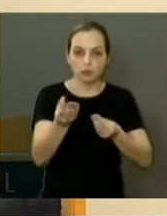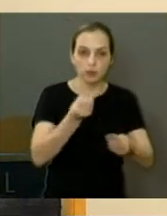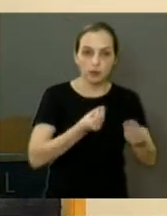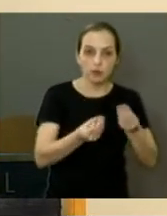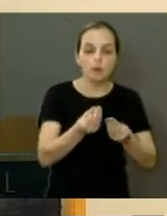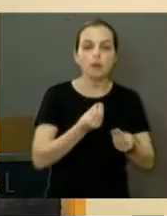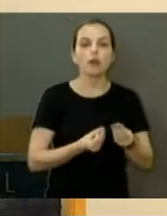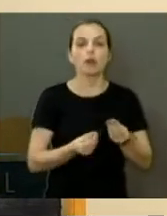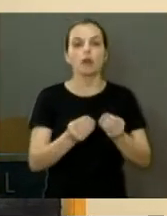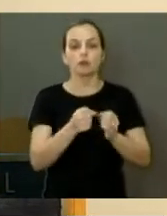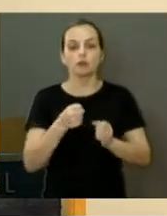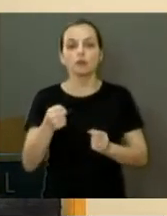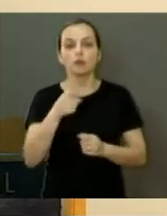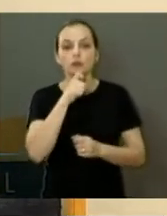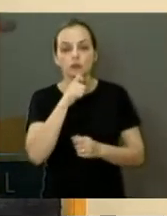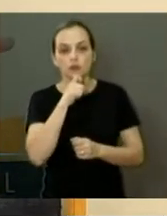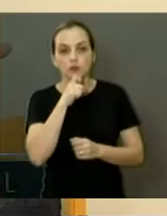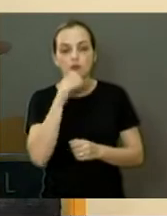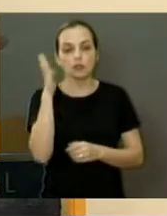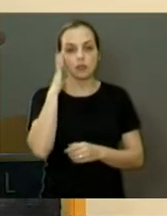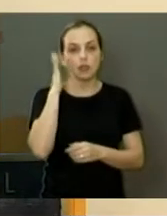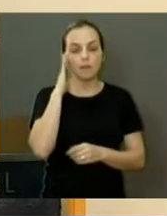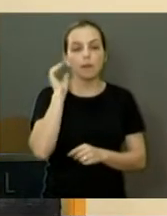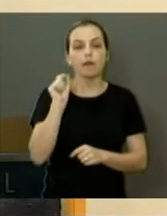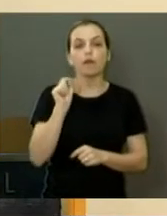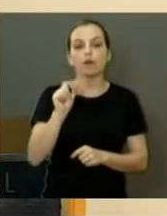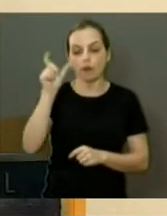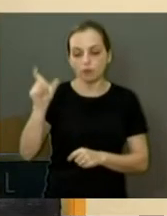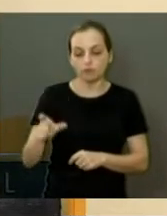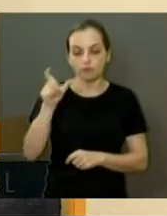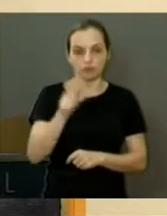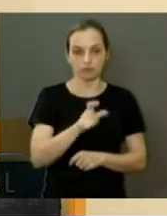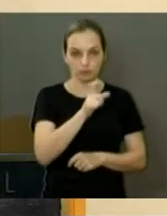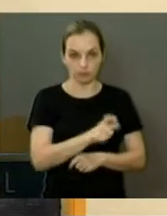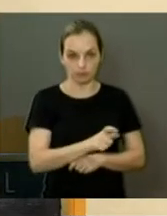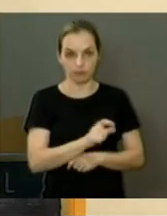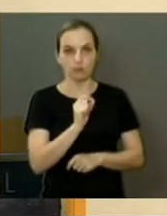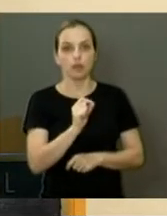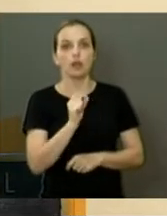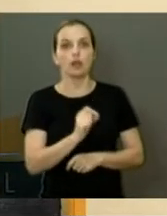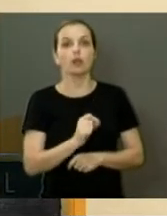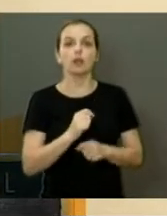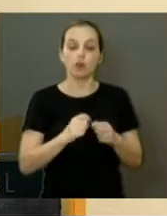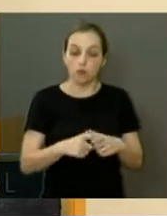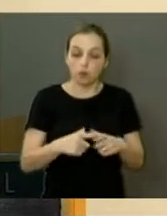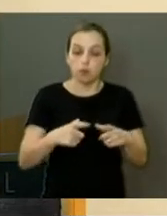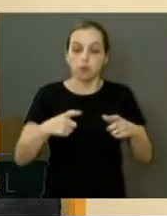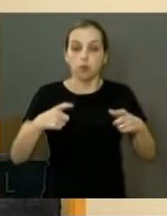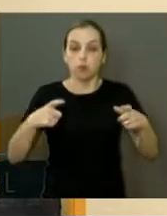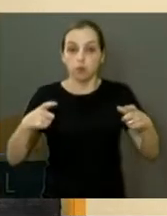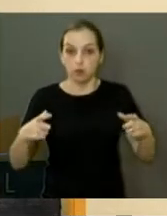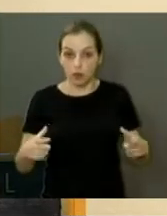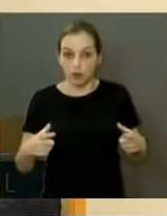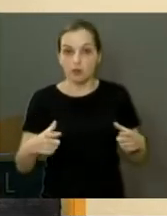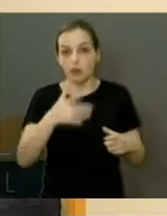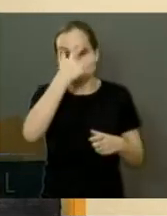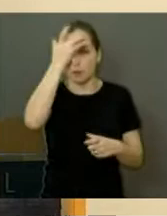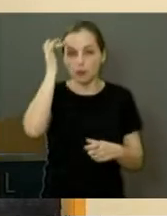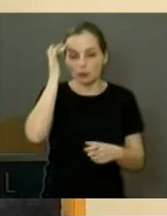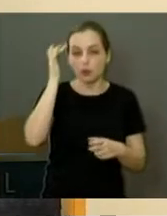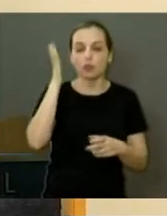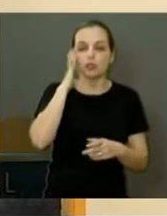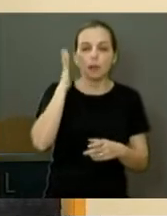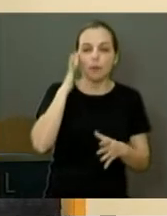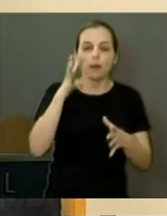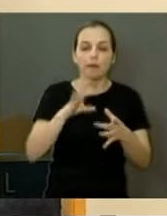e pudéssemos saber quem é quem. Evidentemente que a demanda vai aumentar, né? Vai chegar mais gente sabendo que a geladeira está disponível,